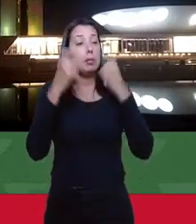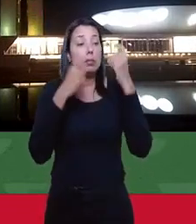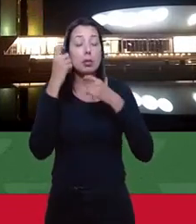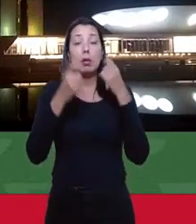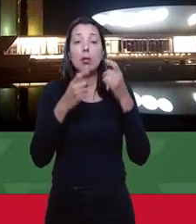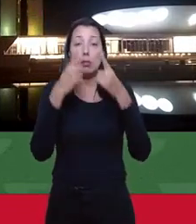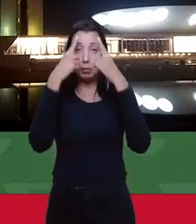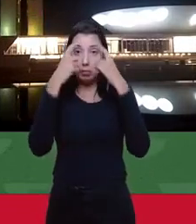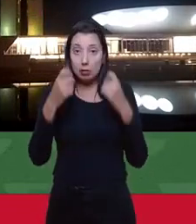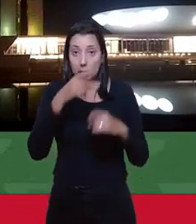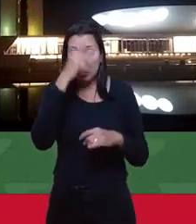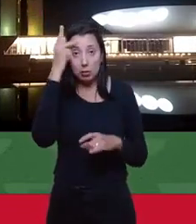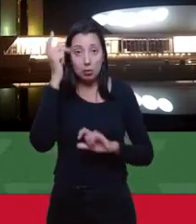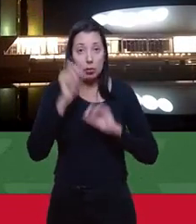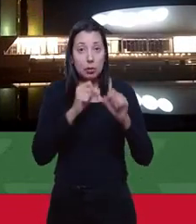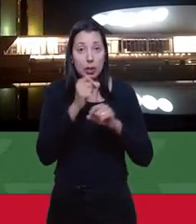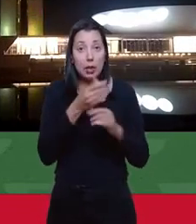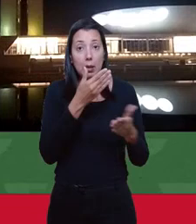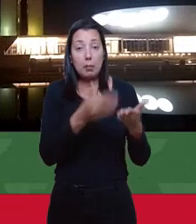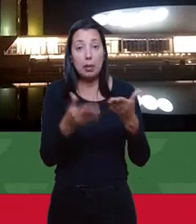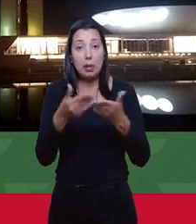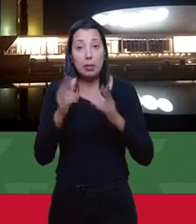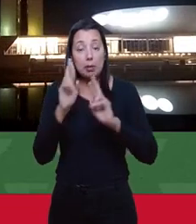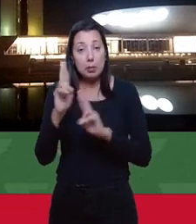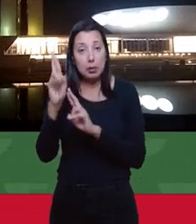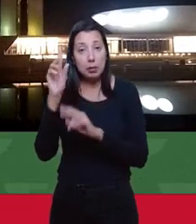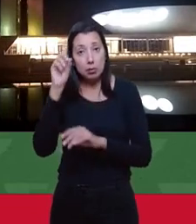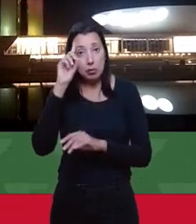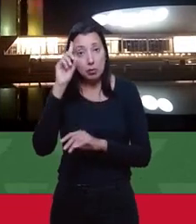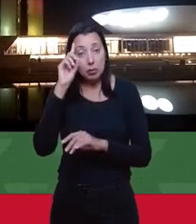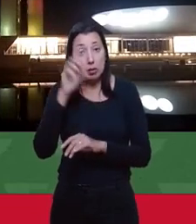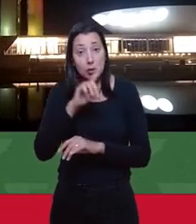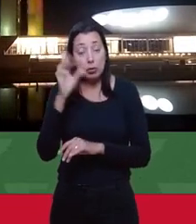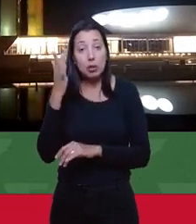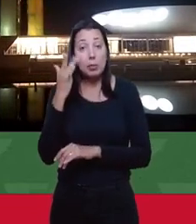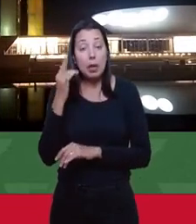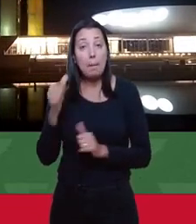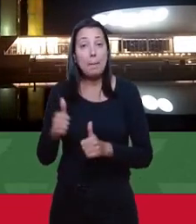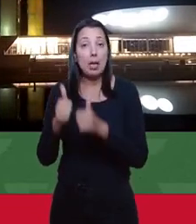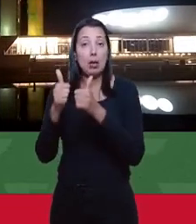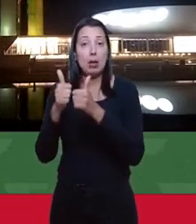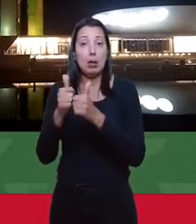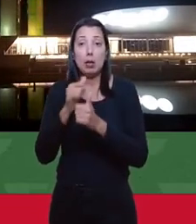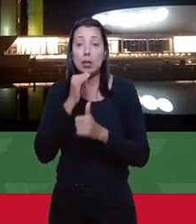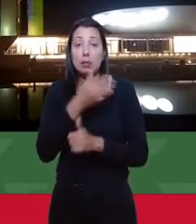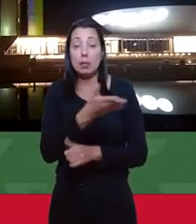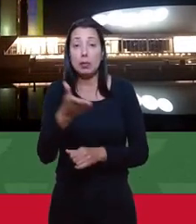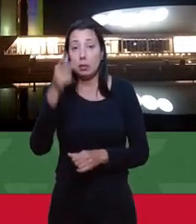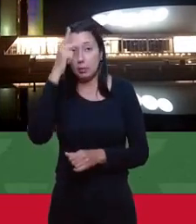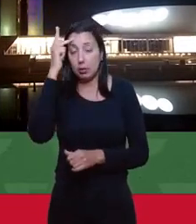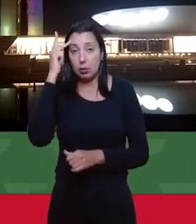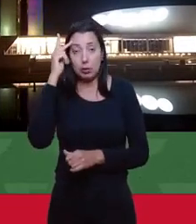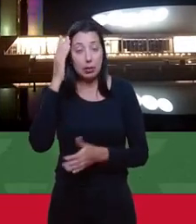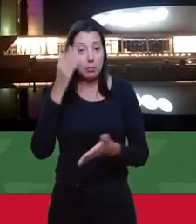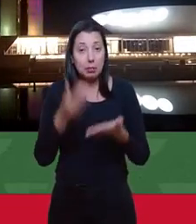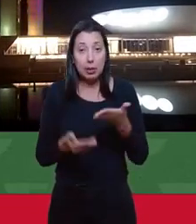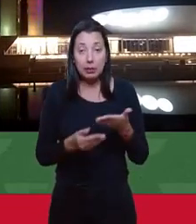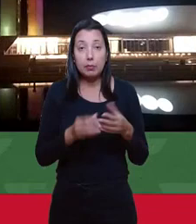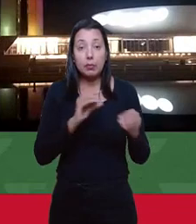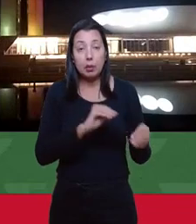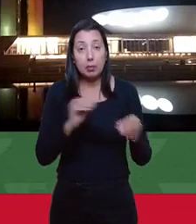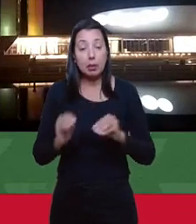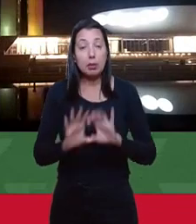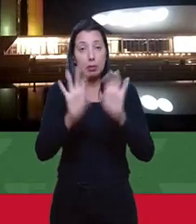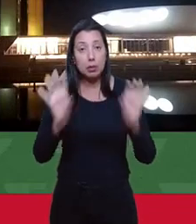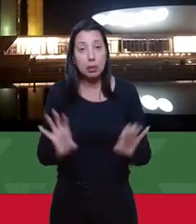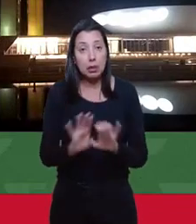violência, em que as pessoas perdem a esperança todos os dias de que o dia da manhã vai melhorar. Quero dizer para essas pessoas, não percam, a gente vai mudar esse